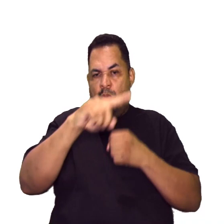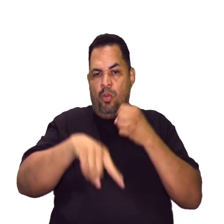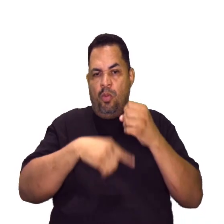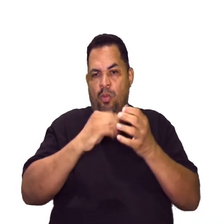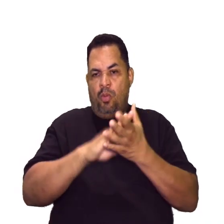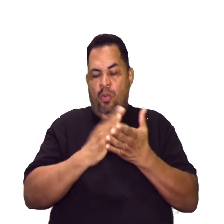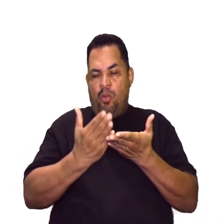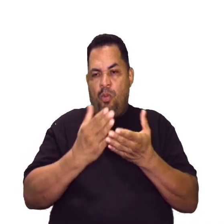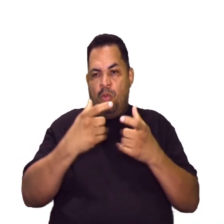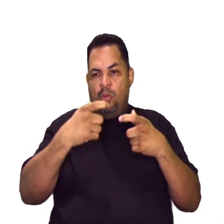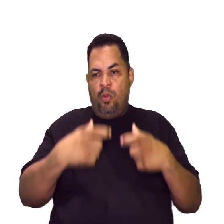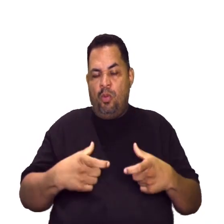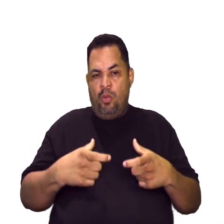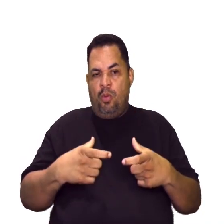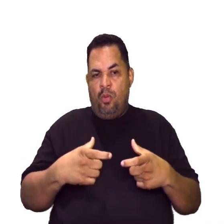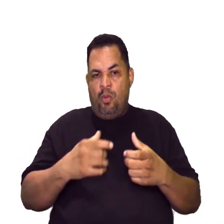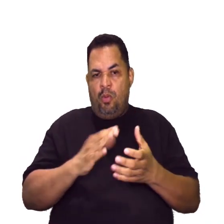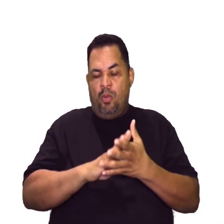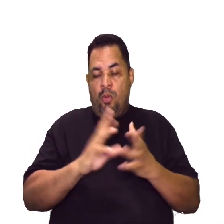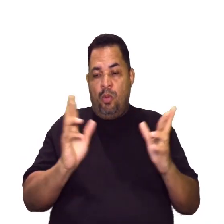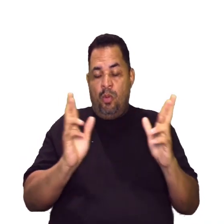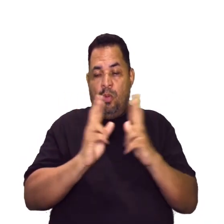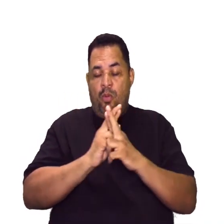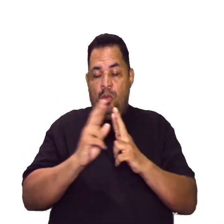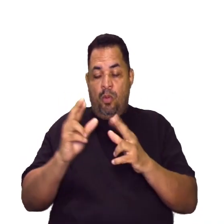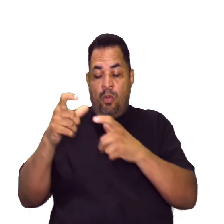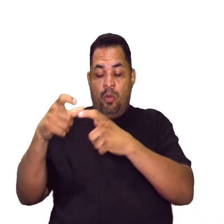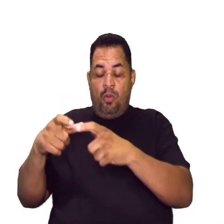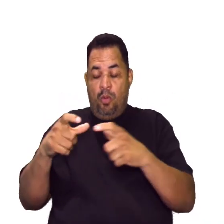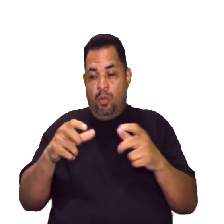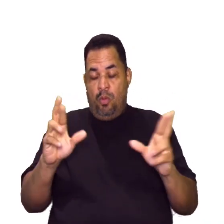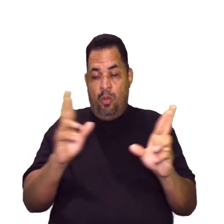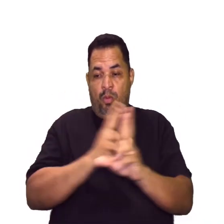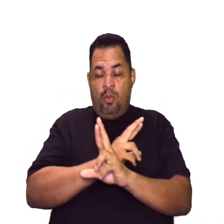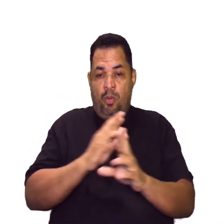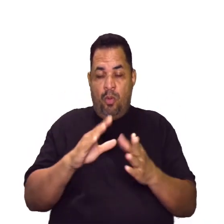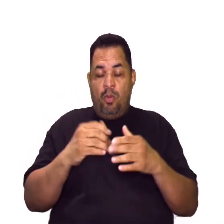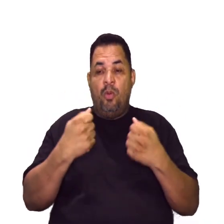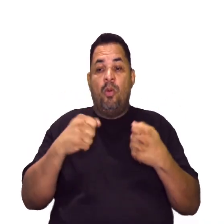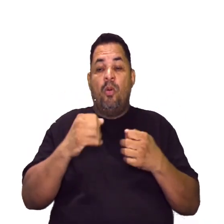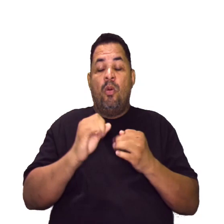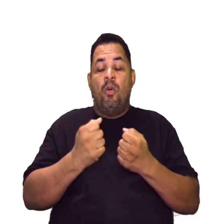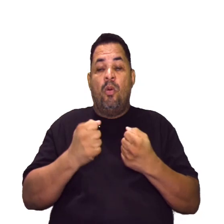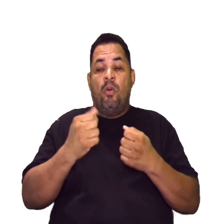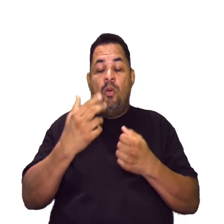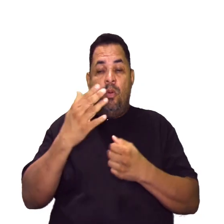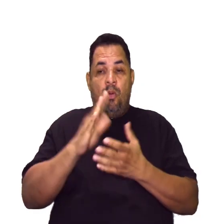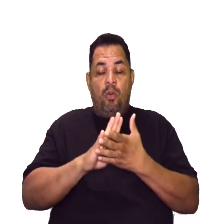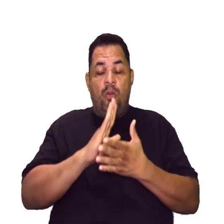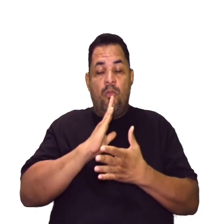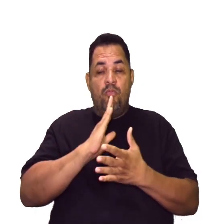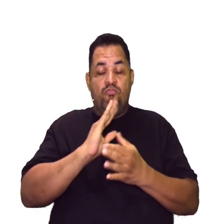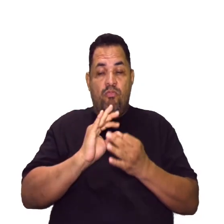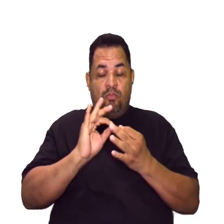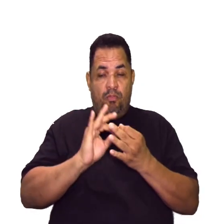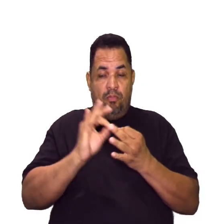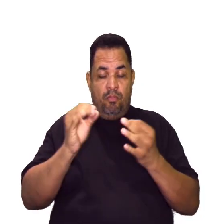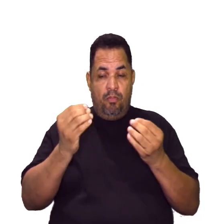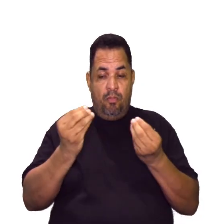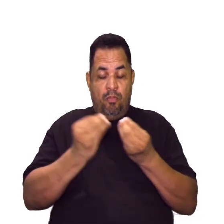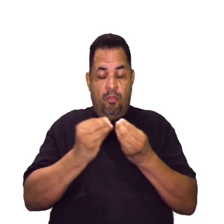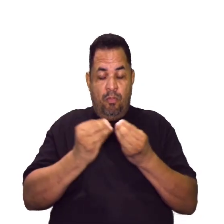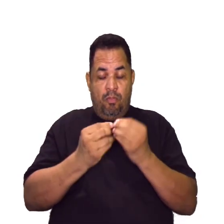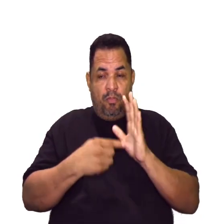estão posicionados uns em relação aos outros e que possibilita o conhecimento de que as moléculas